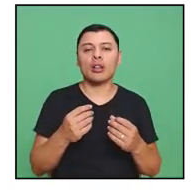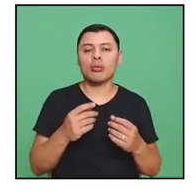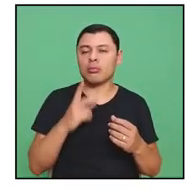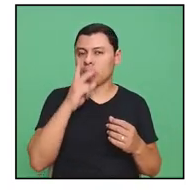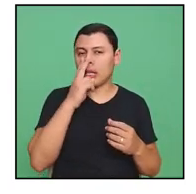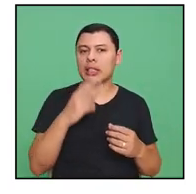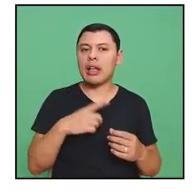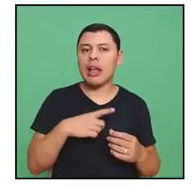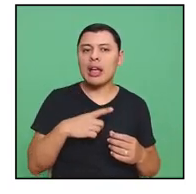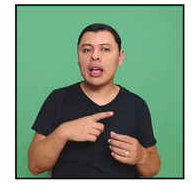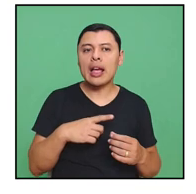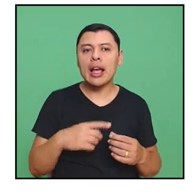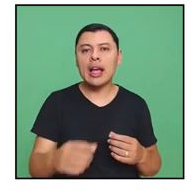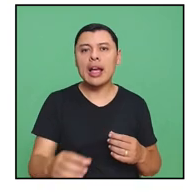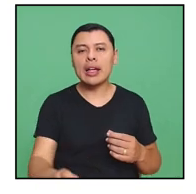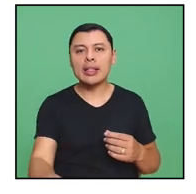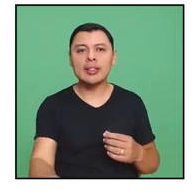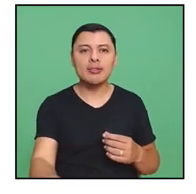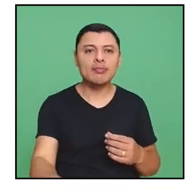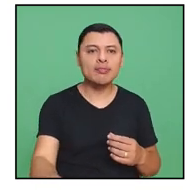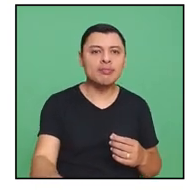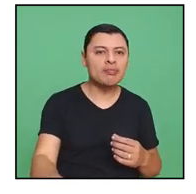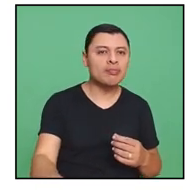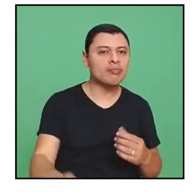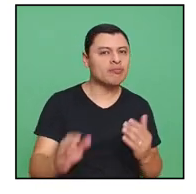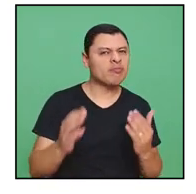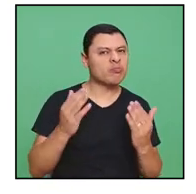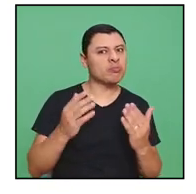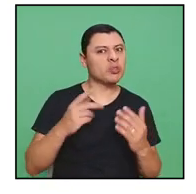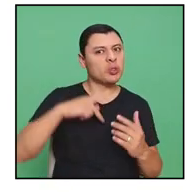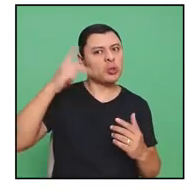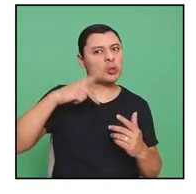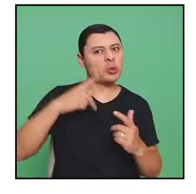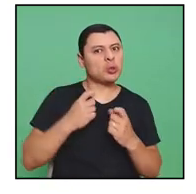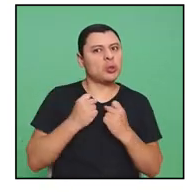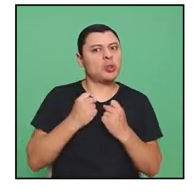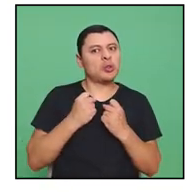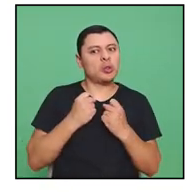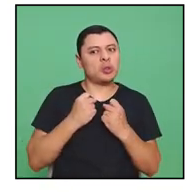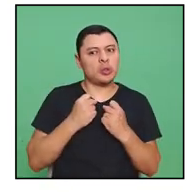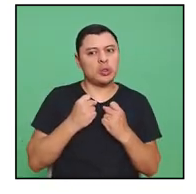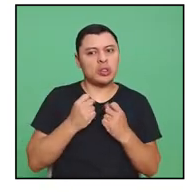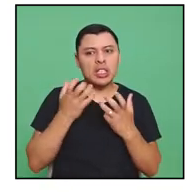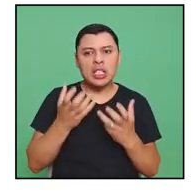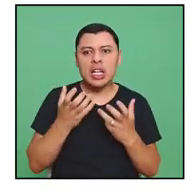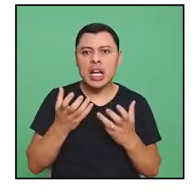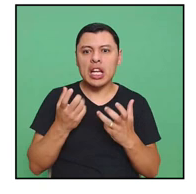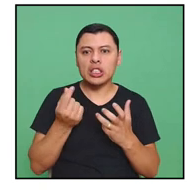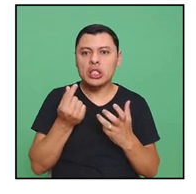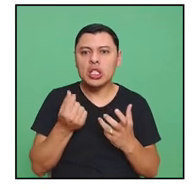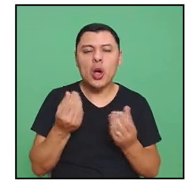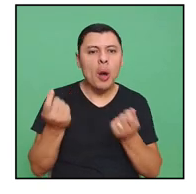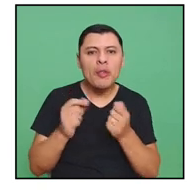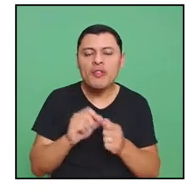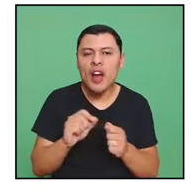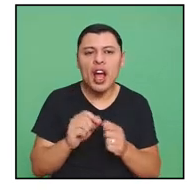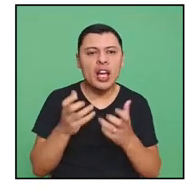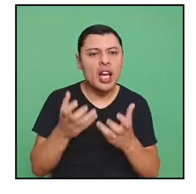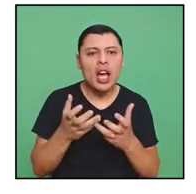certo olhar avarento, assim, tipo, NFT, quero fazer dinheiro, como é que faz? Eu quero